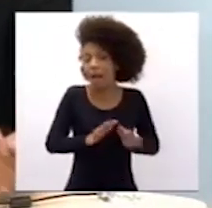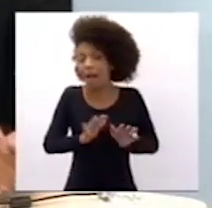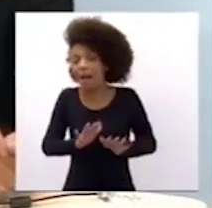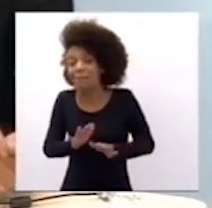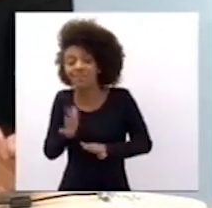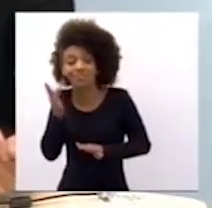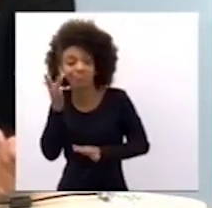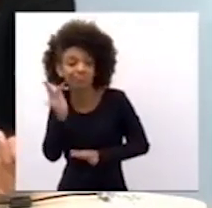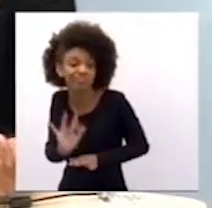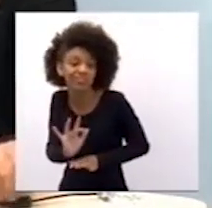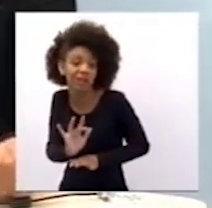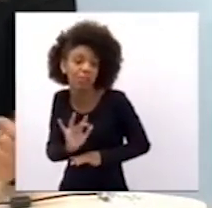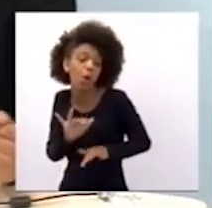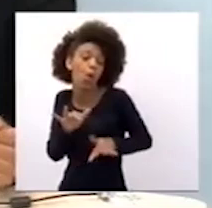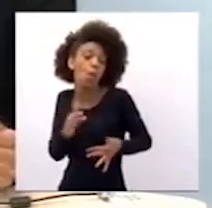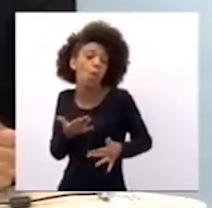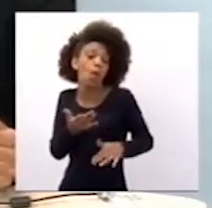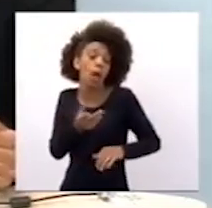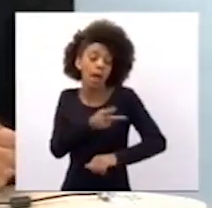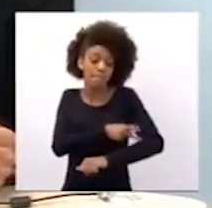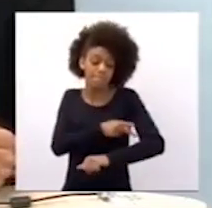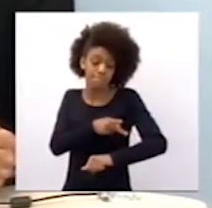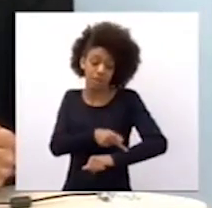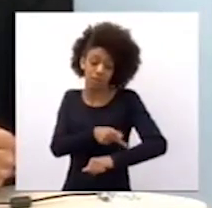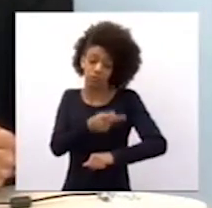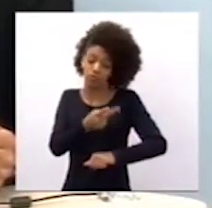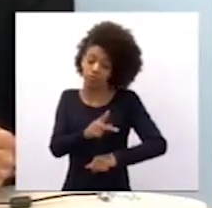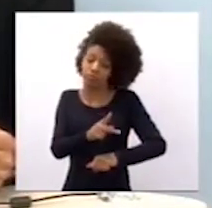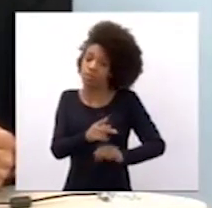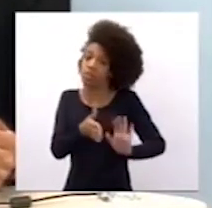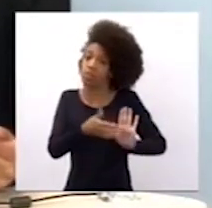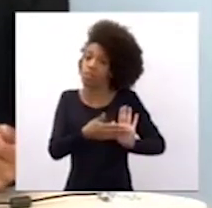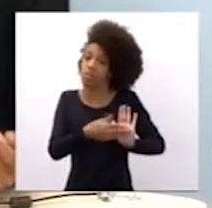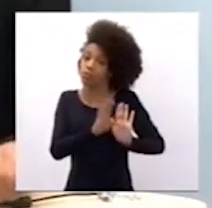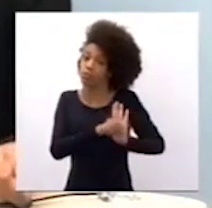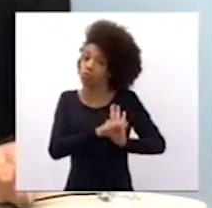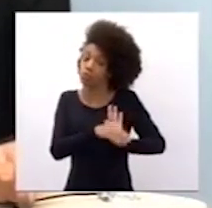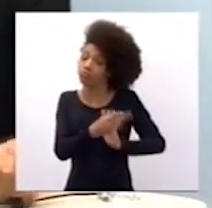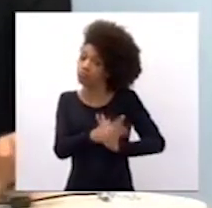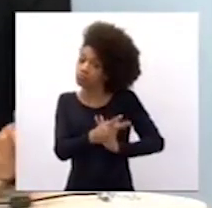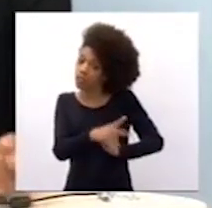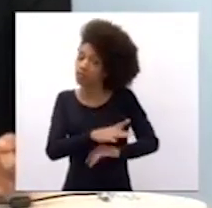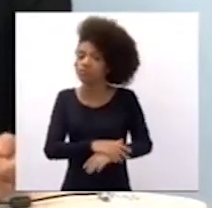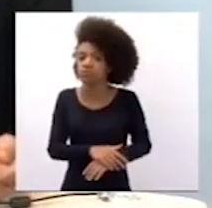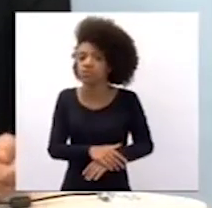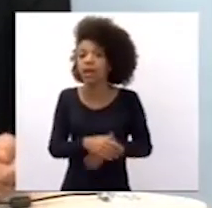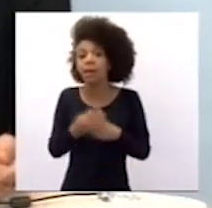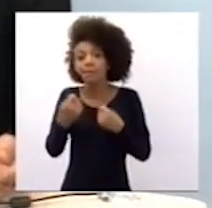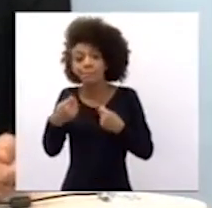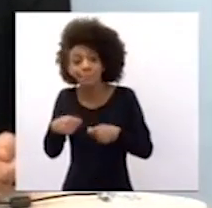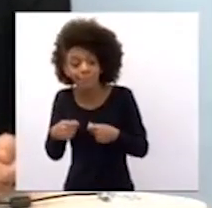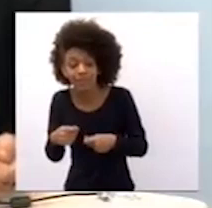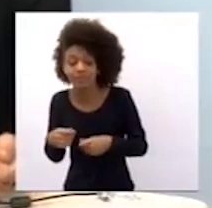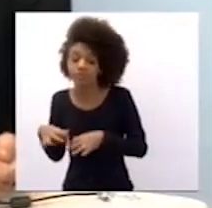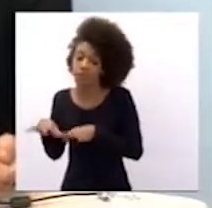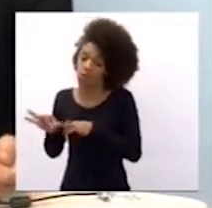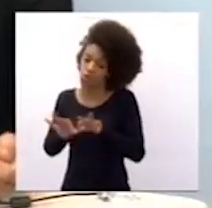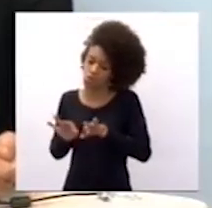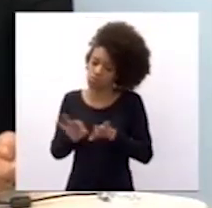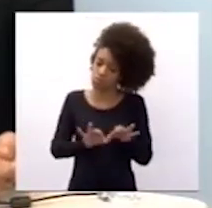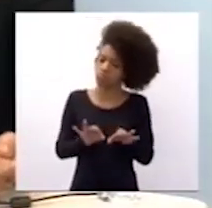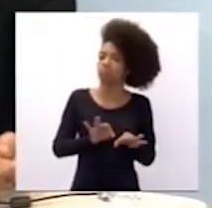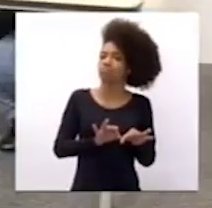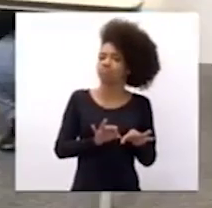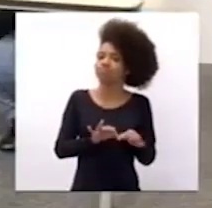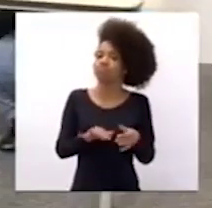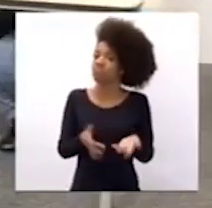a intencionalidade pedagógica da atividade que está sendo proposta. E que, para isso, a gente precisa organizar o espaço da melhor forma